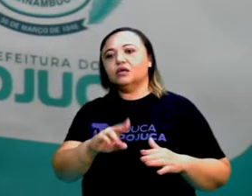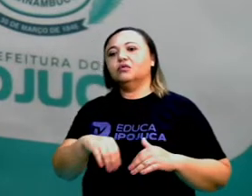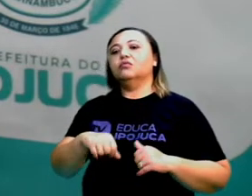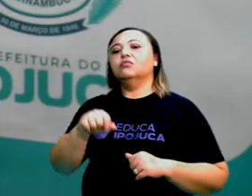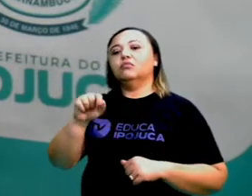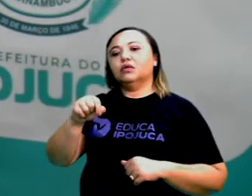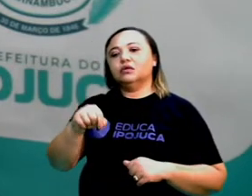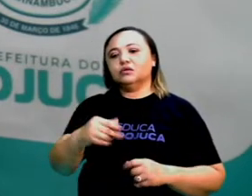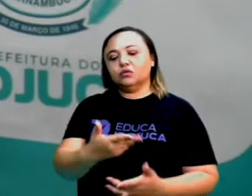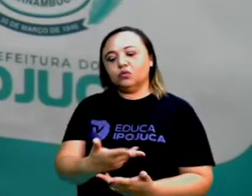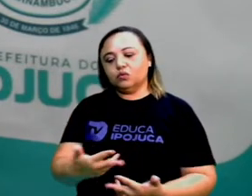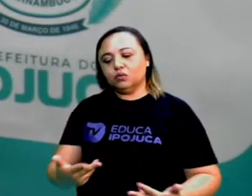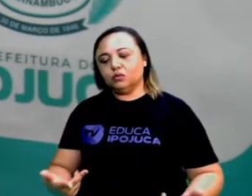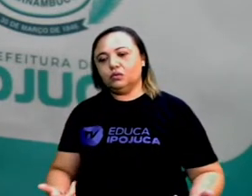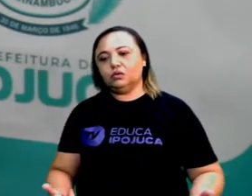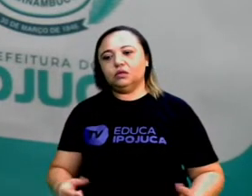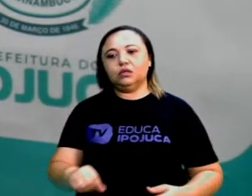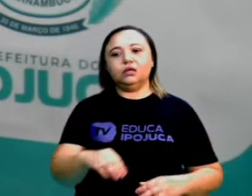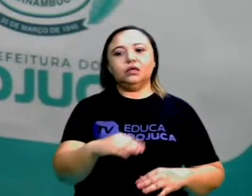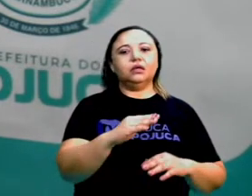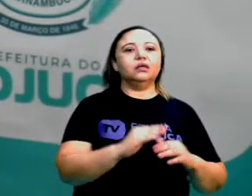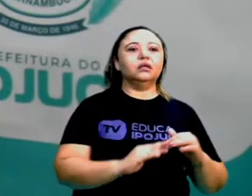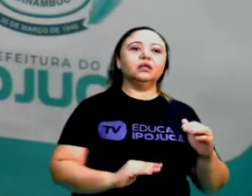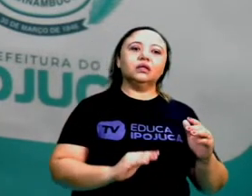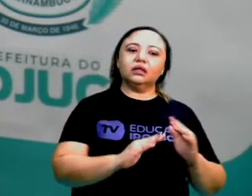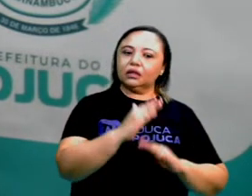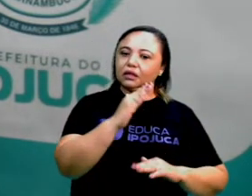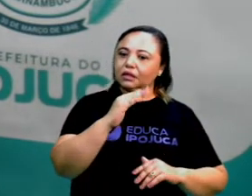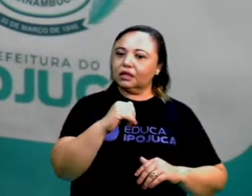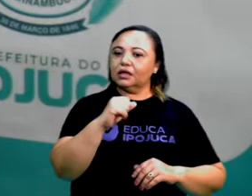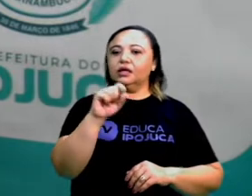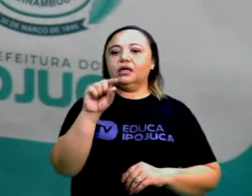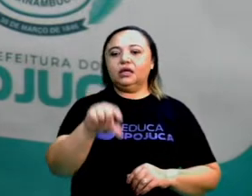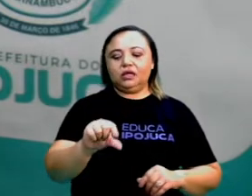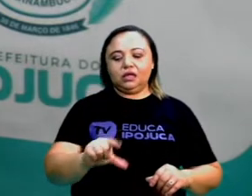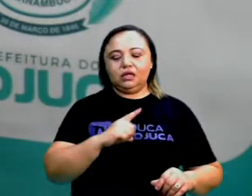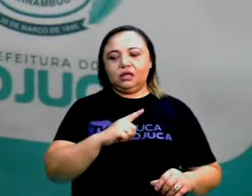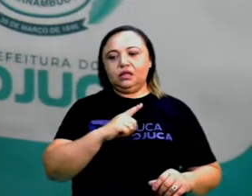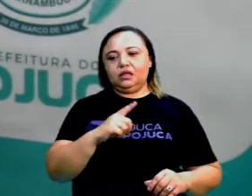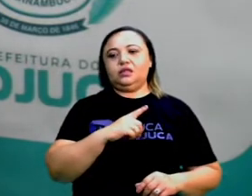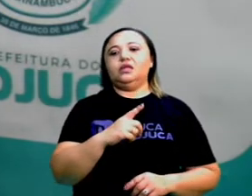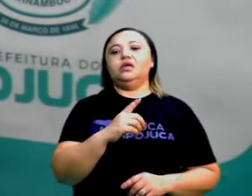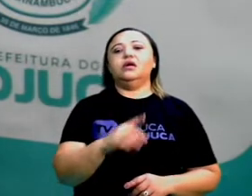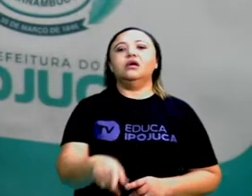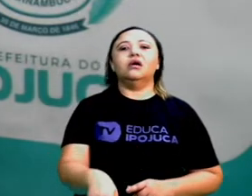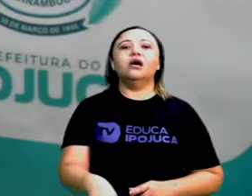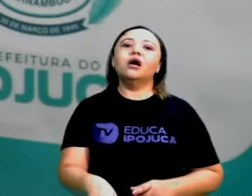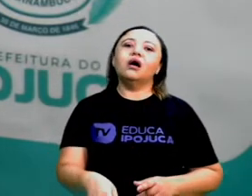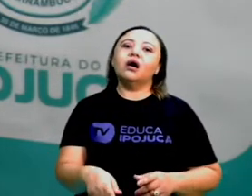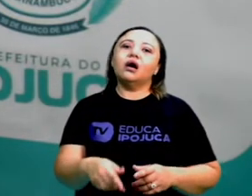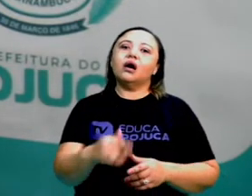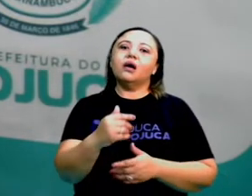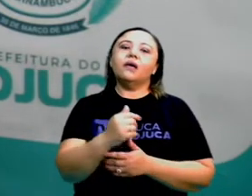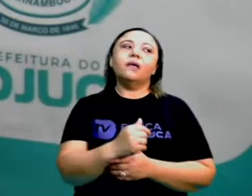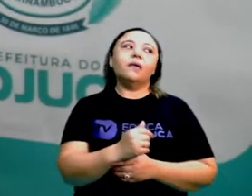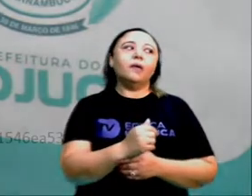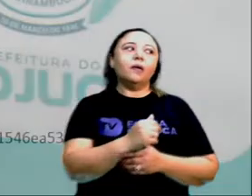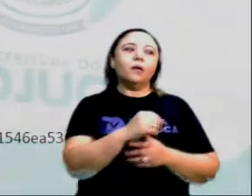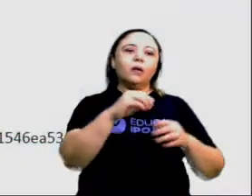estudou na aula anterior que nem todo material ele é renovável. Lembra da aula da energia renovável e não